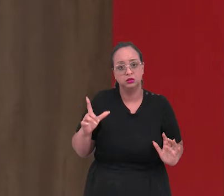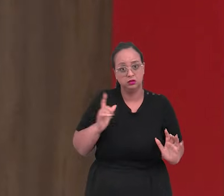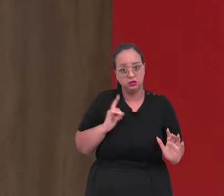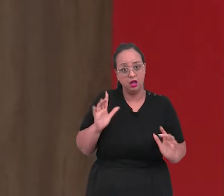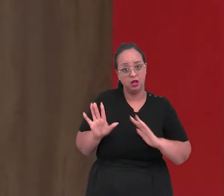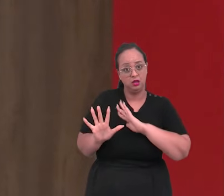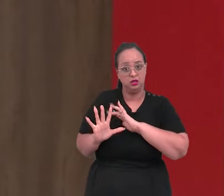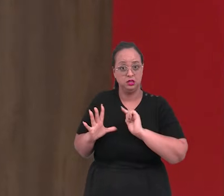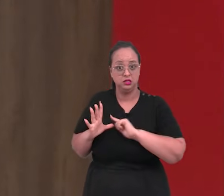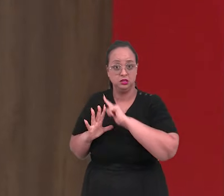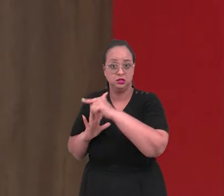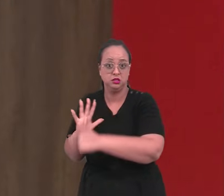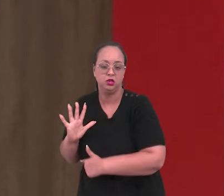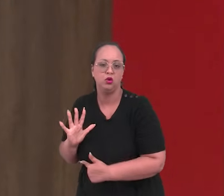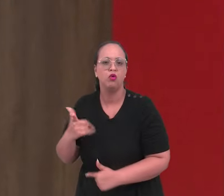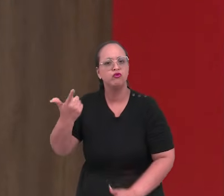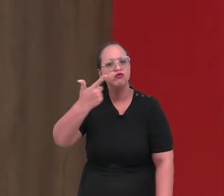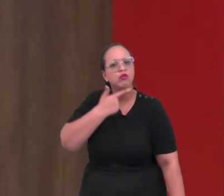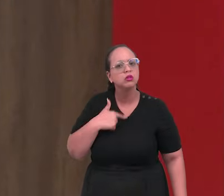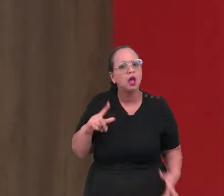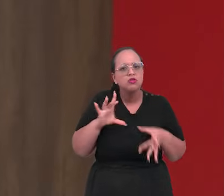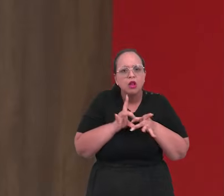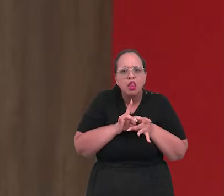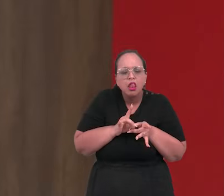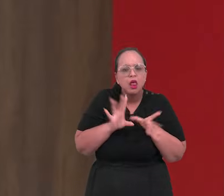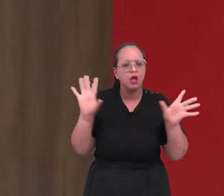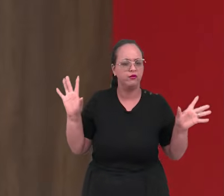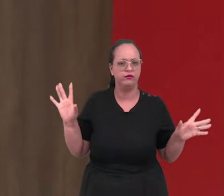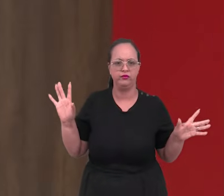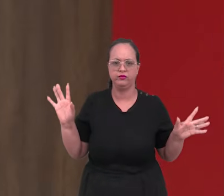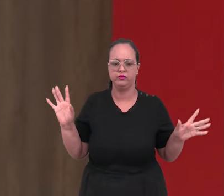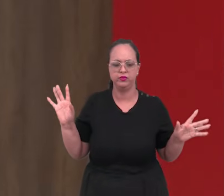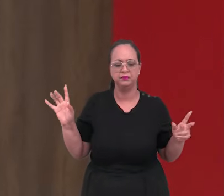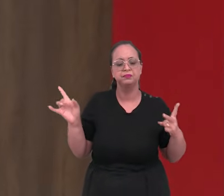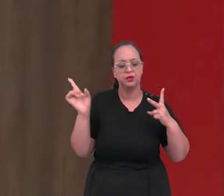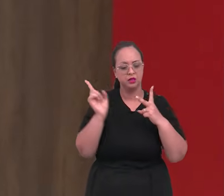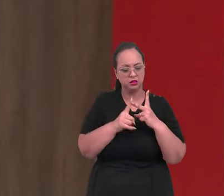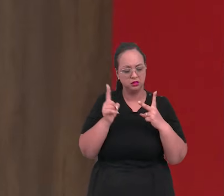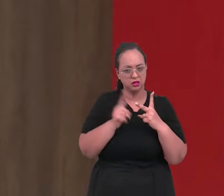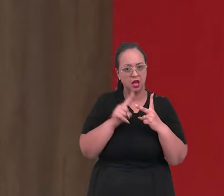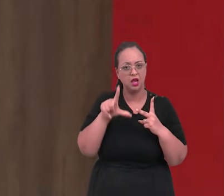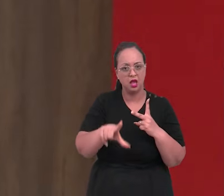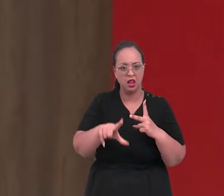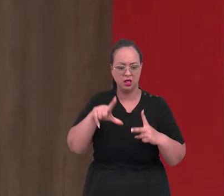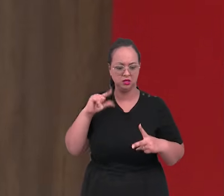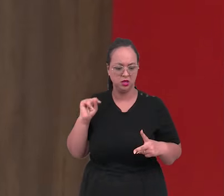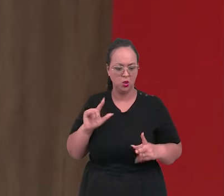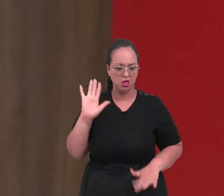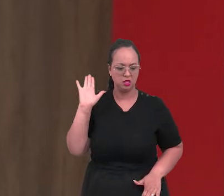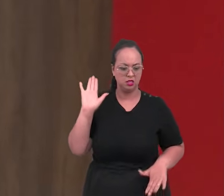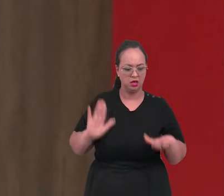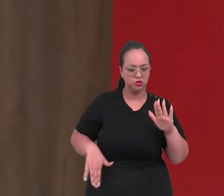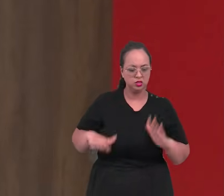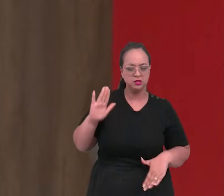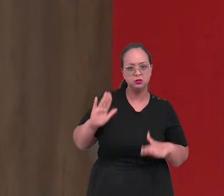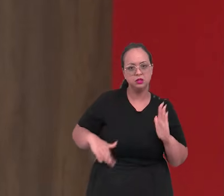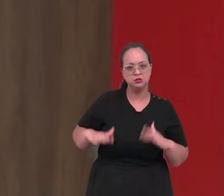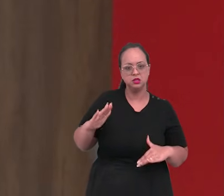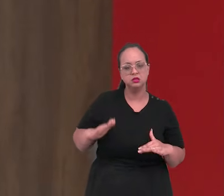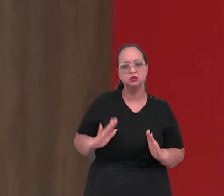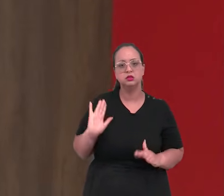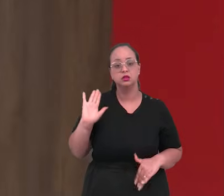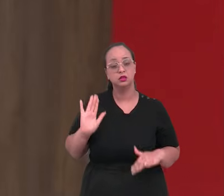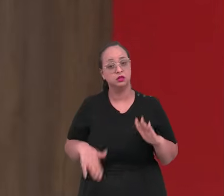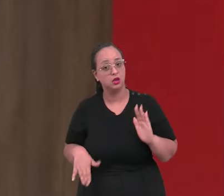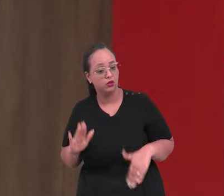5 pontos, que é a vontade livre que o calvinismo pregava, a eleição condicional, né, a